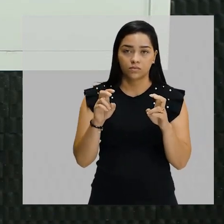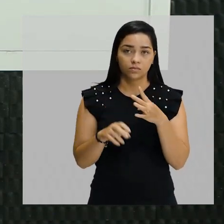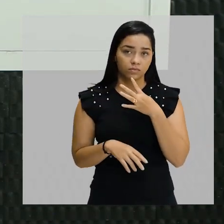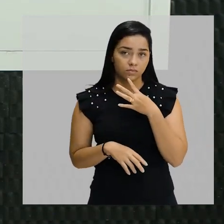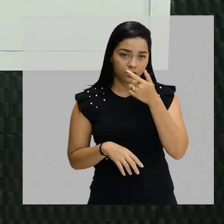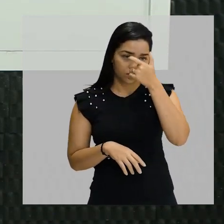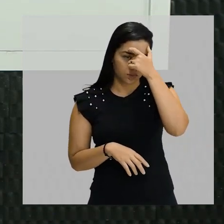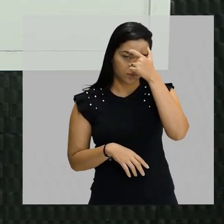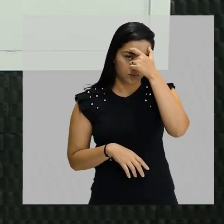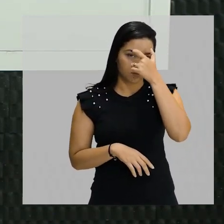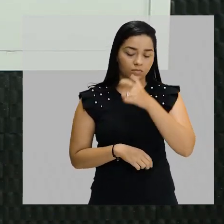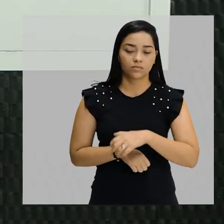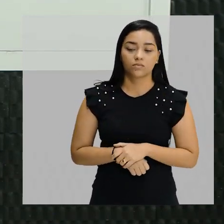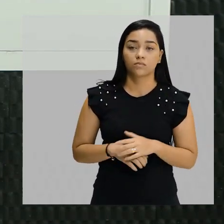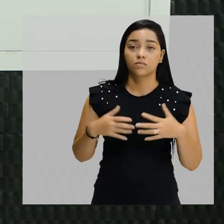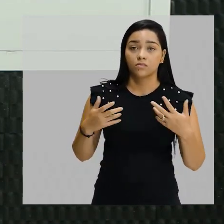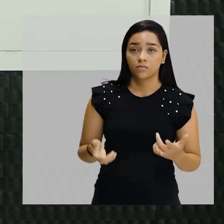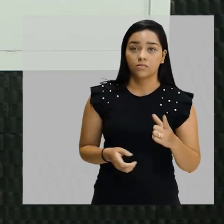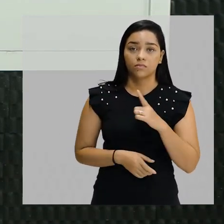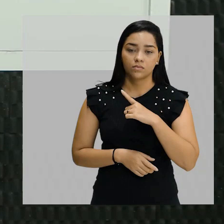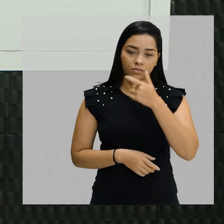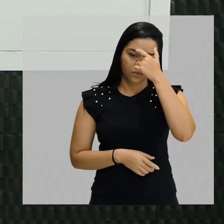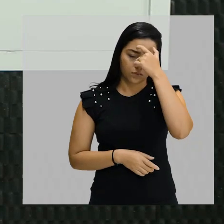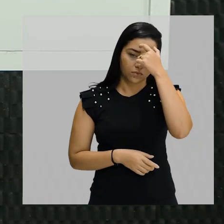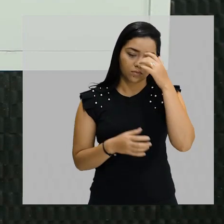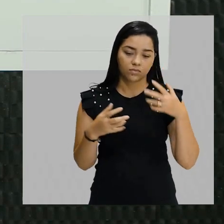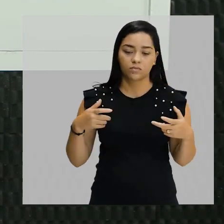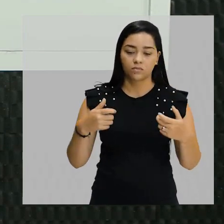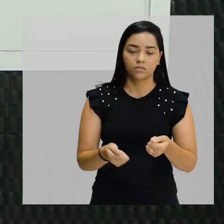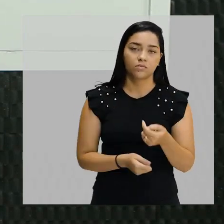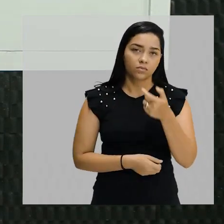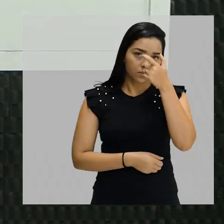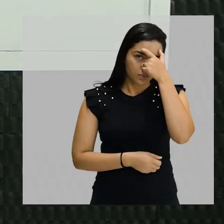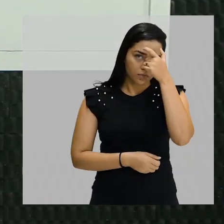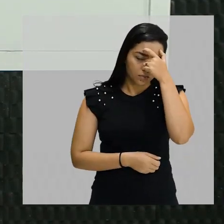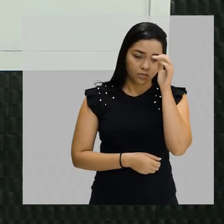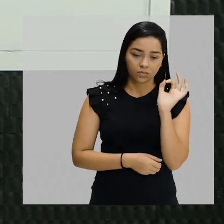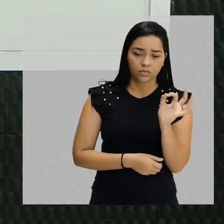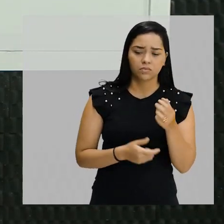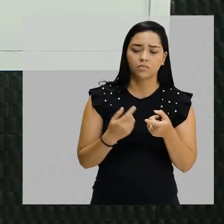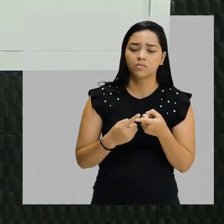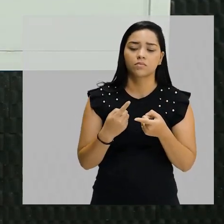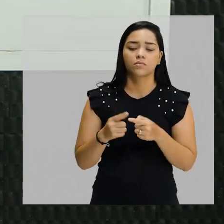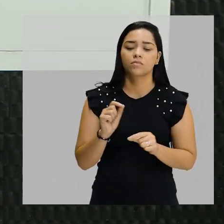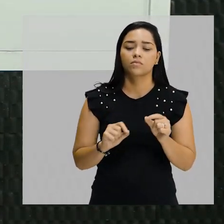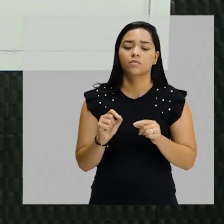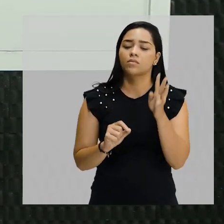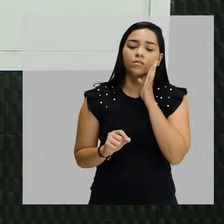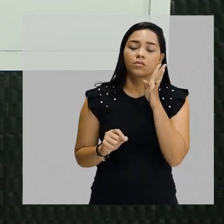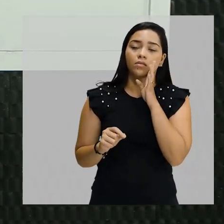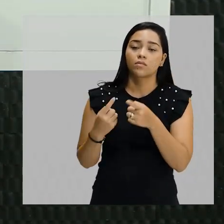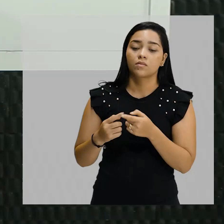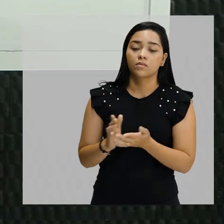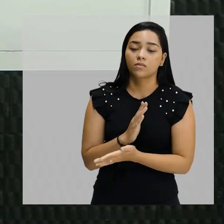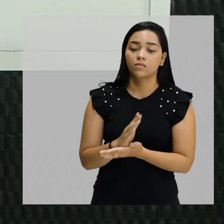olha aqui então é na consciência que é gerado todo o conhecimento ok Por que que é legal deixar desse jeito porque